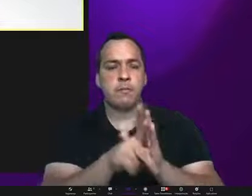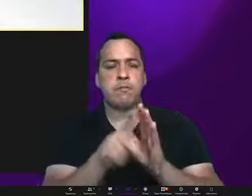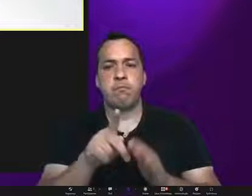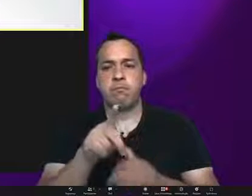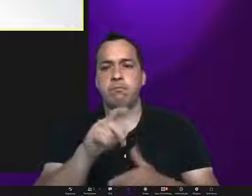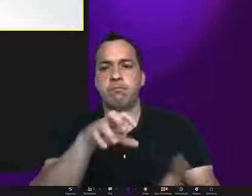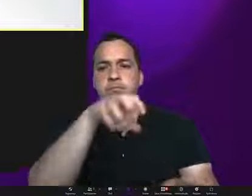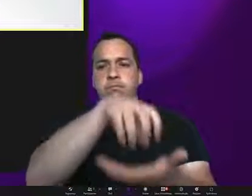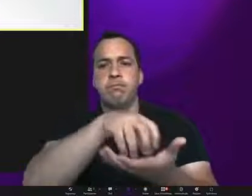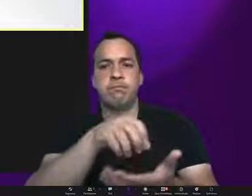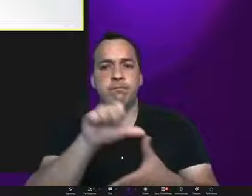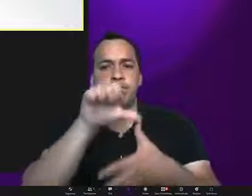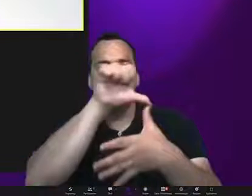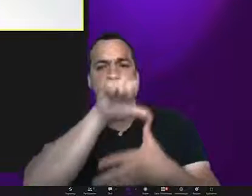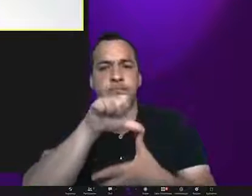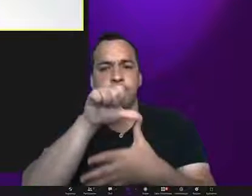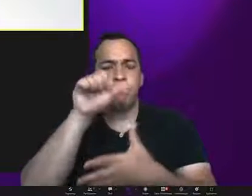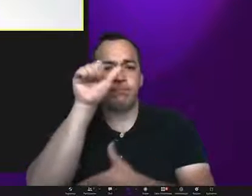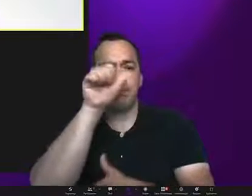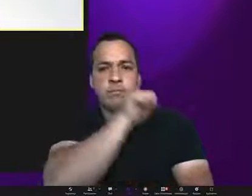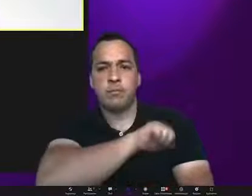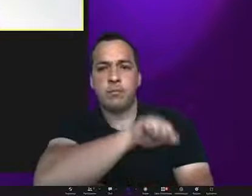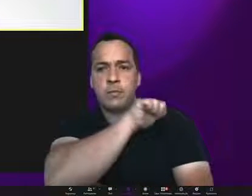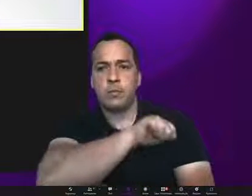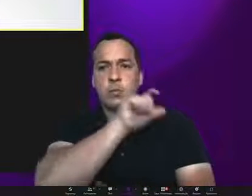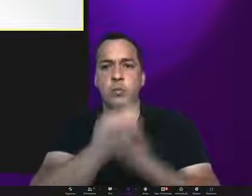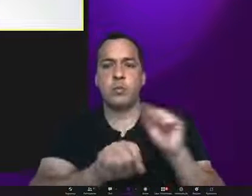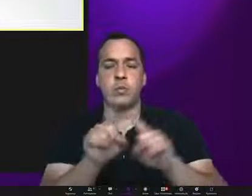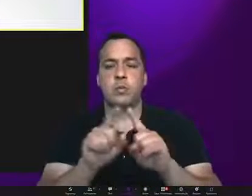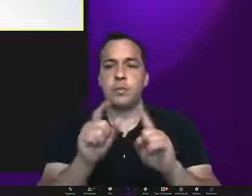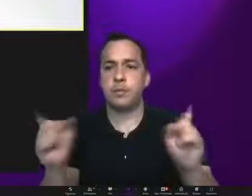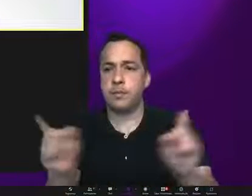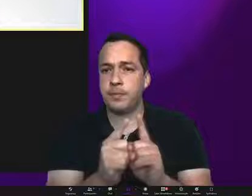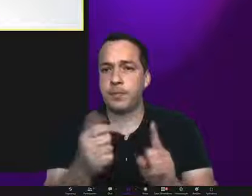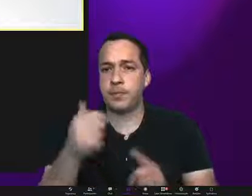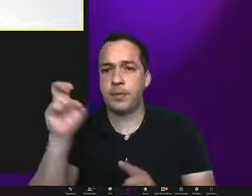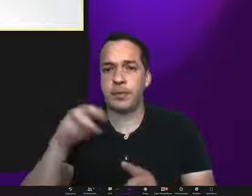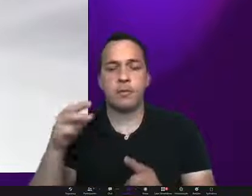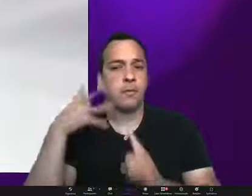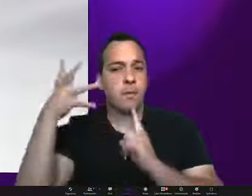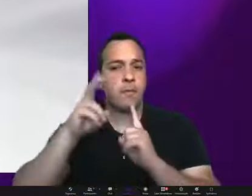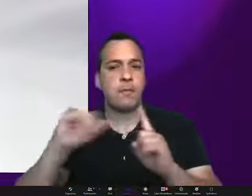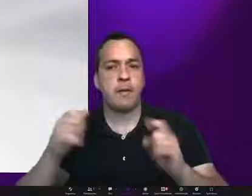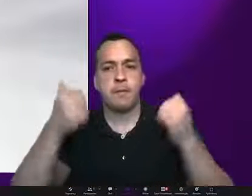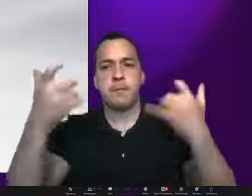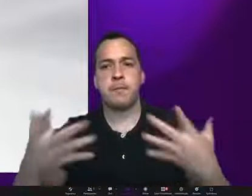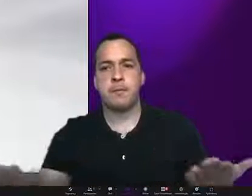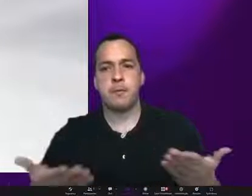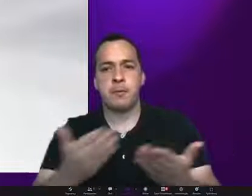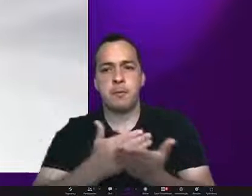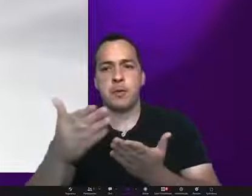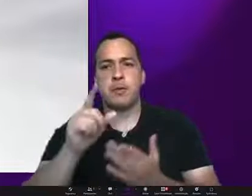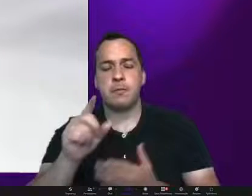as controvérsias na reposição volêmica. Tem 15 minutos. Vitor, obrigado.